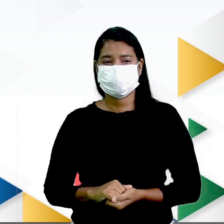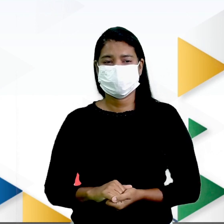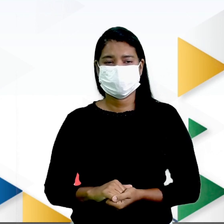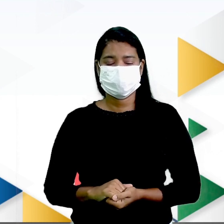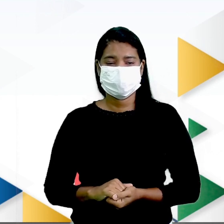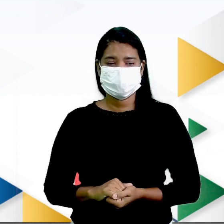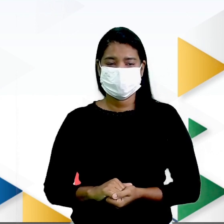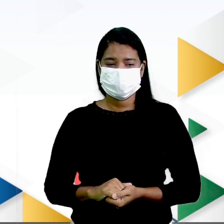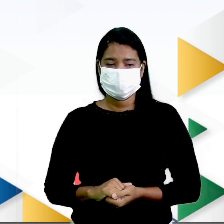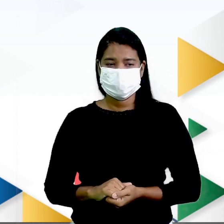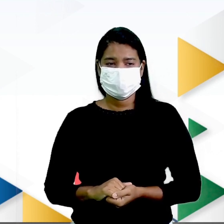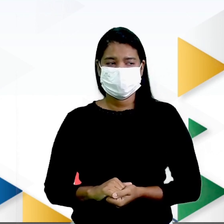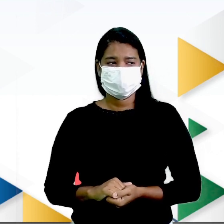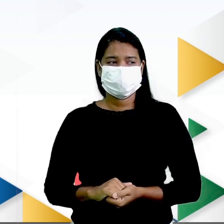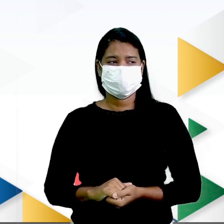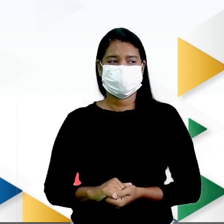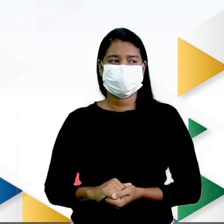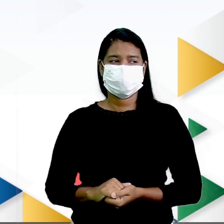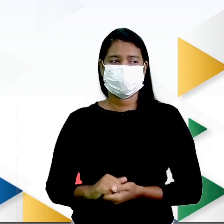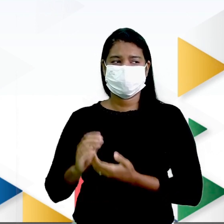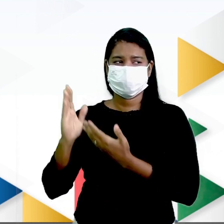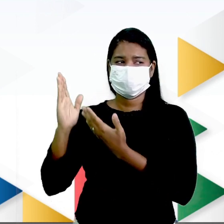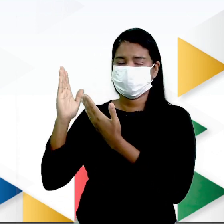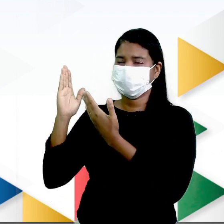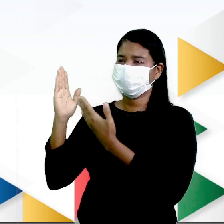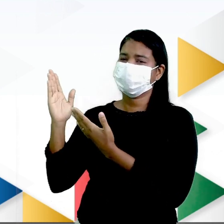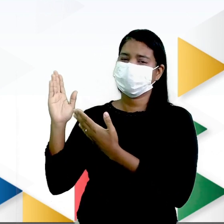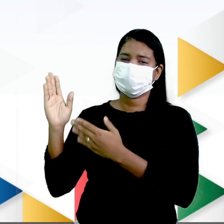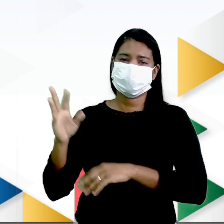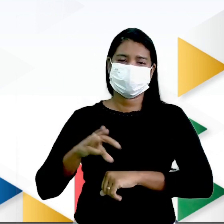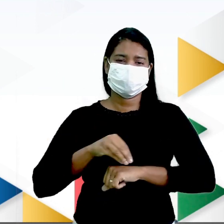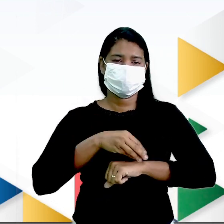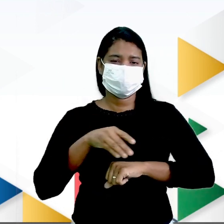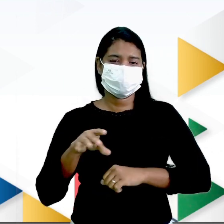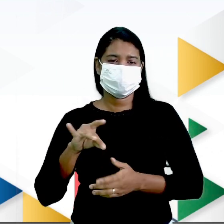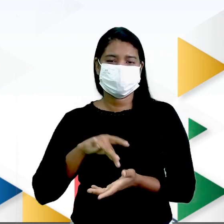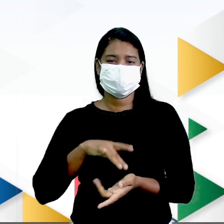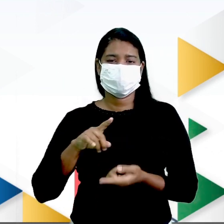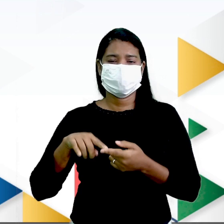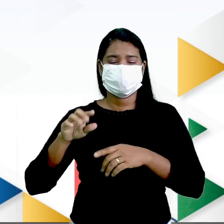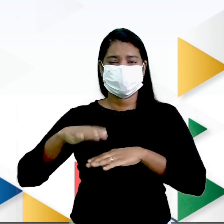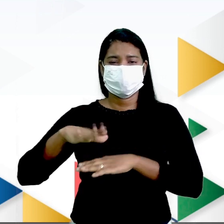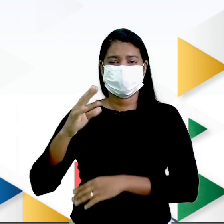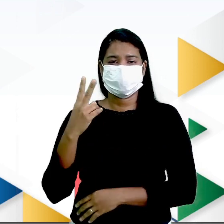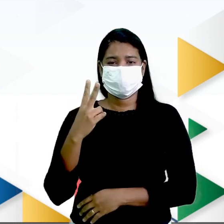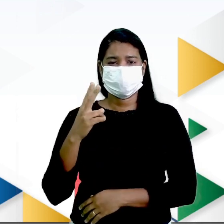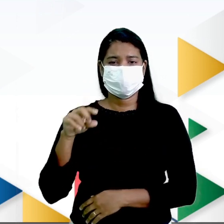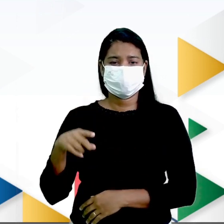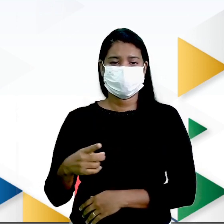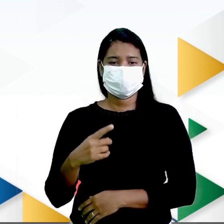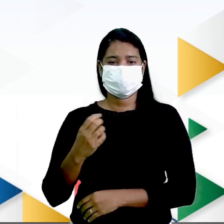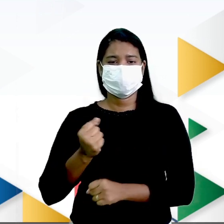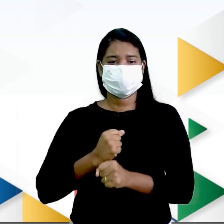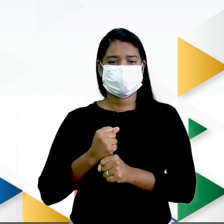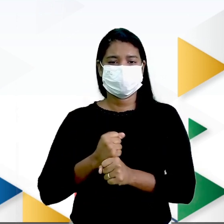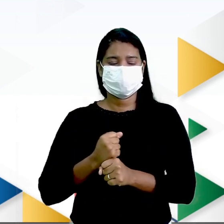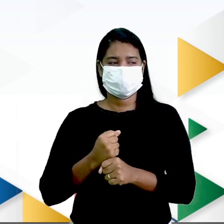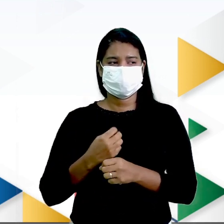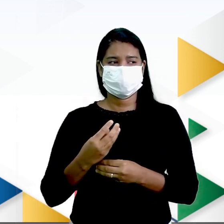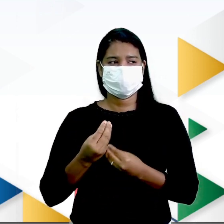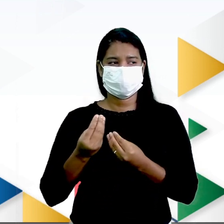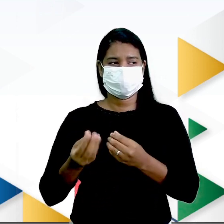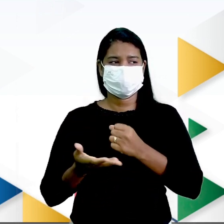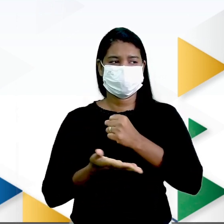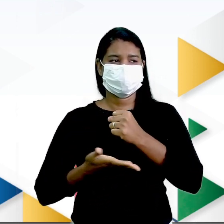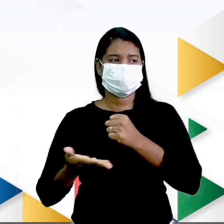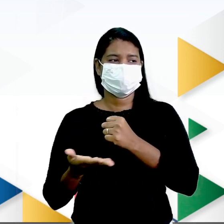mas um cara que trouxe muita contribuição e durante aí mais de 2000 anos ofereceu a base para